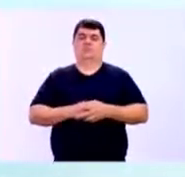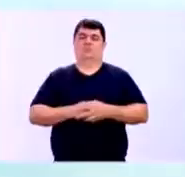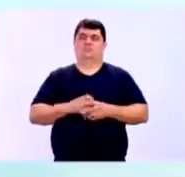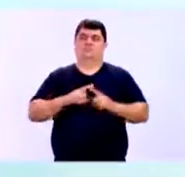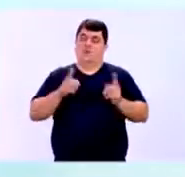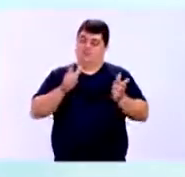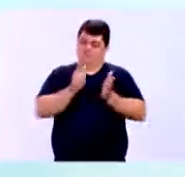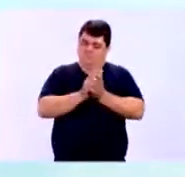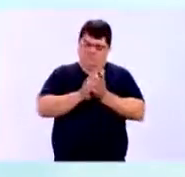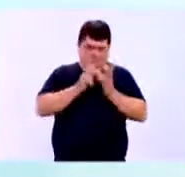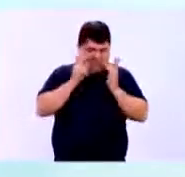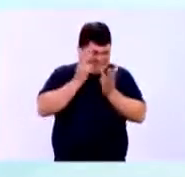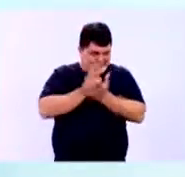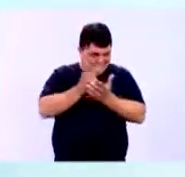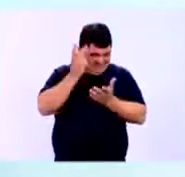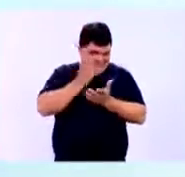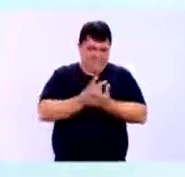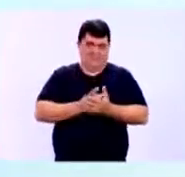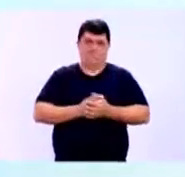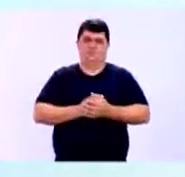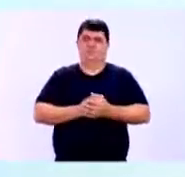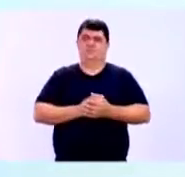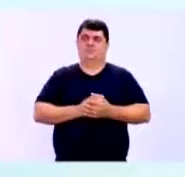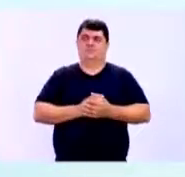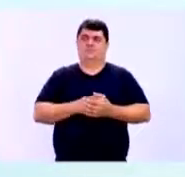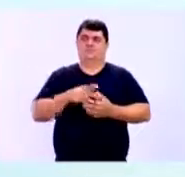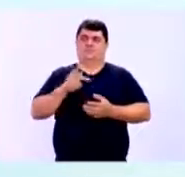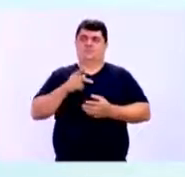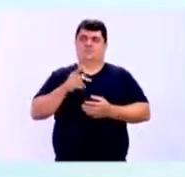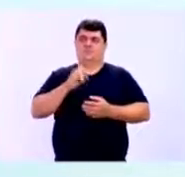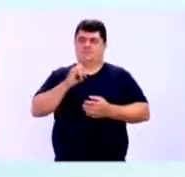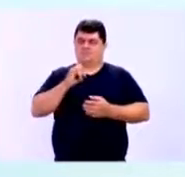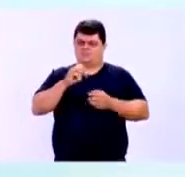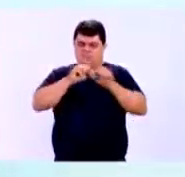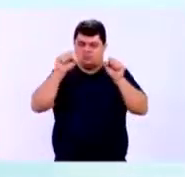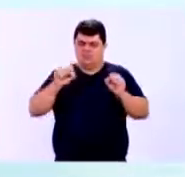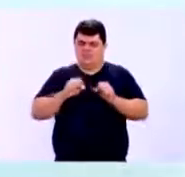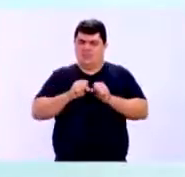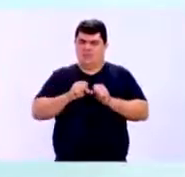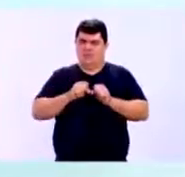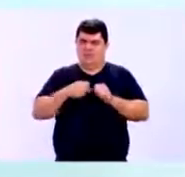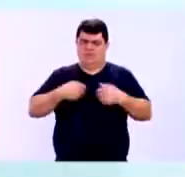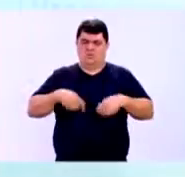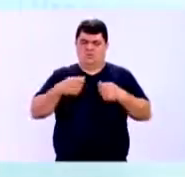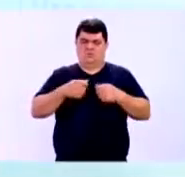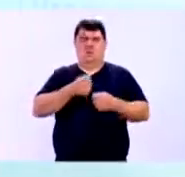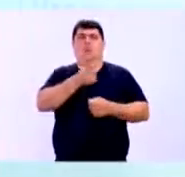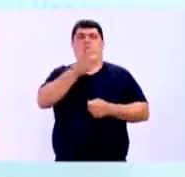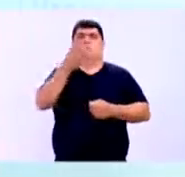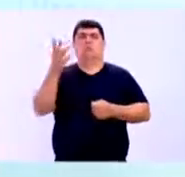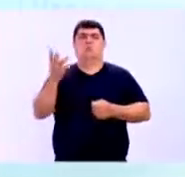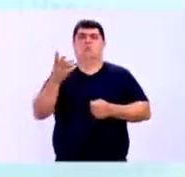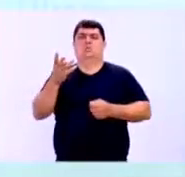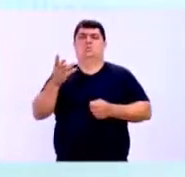ficha continua. Professor, se o processo é informatizado, eu não vou precisar contar.